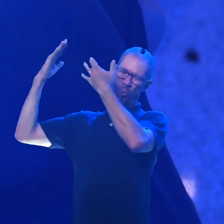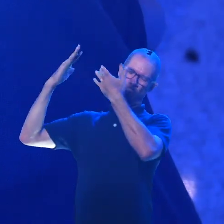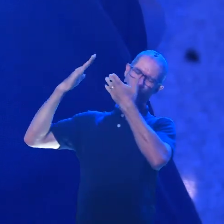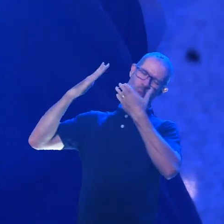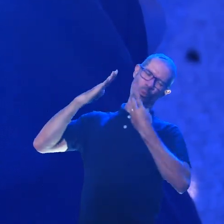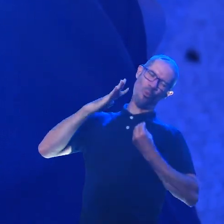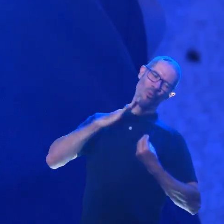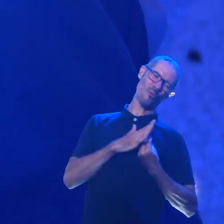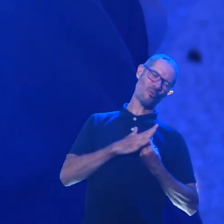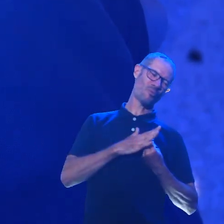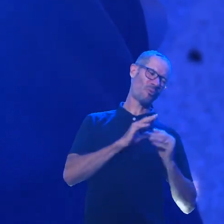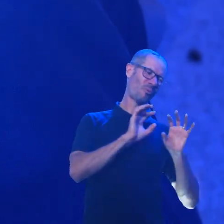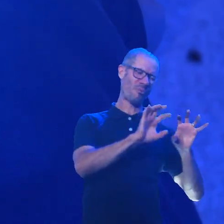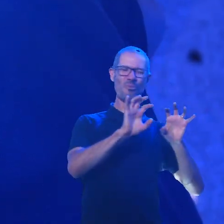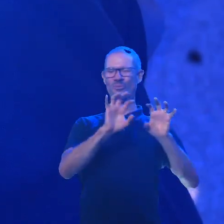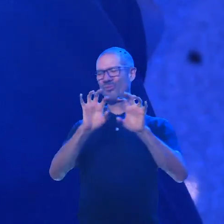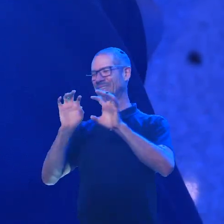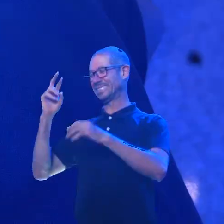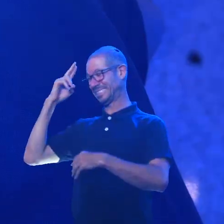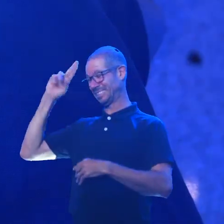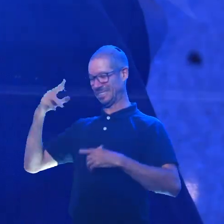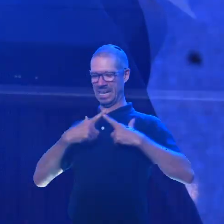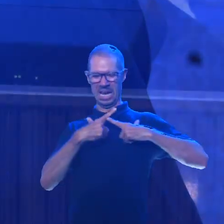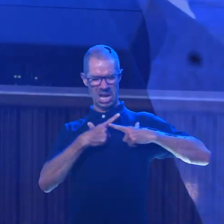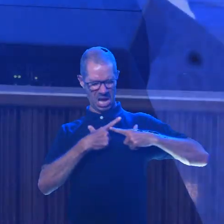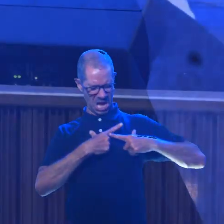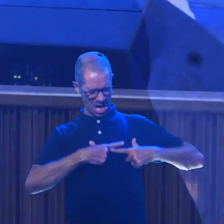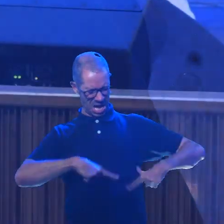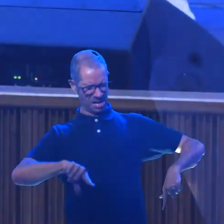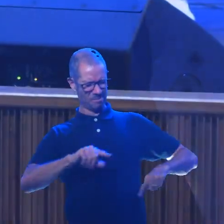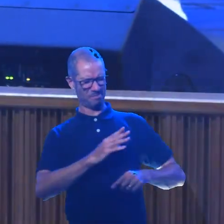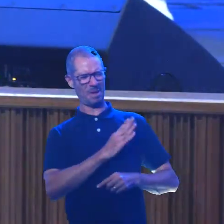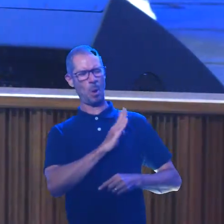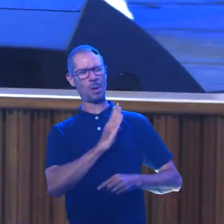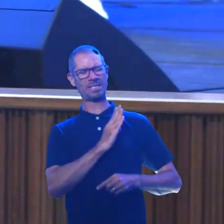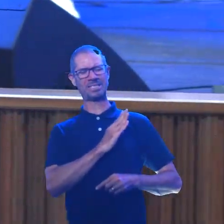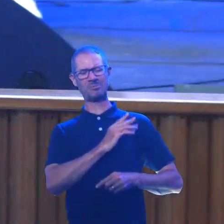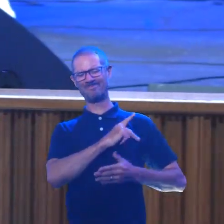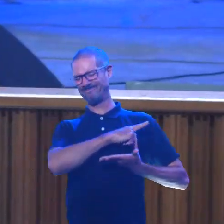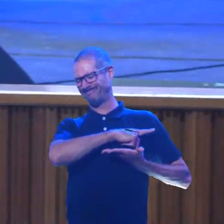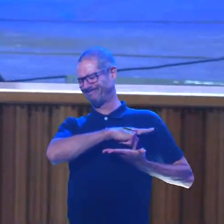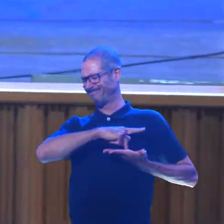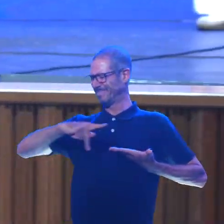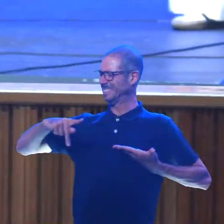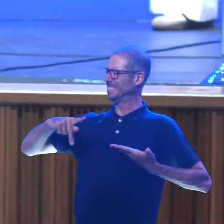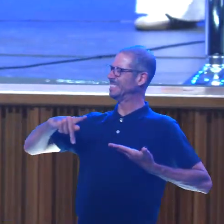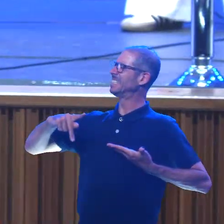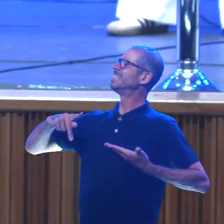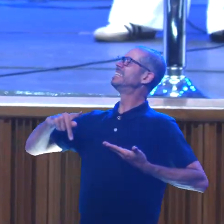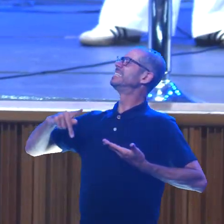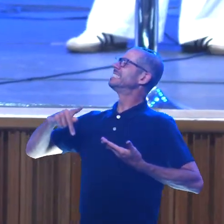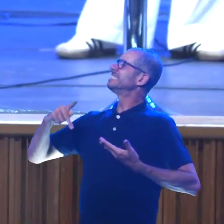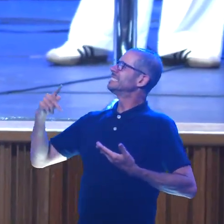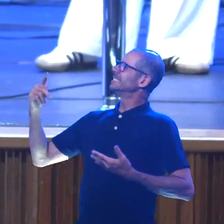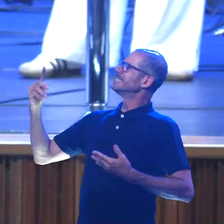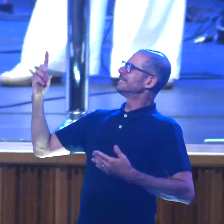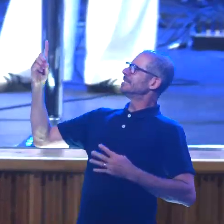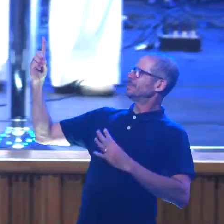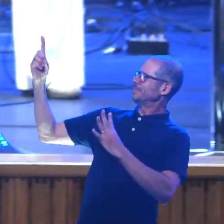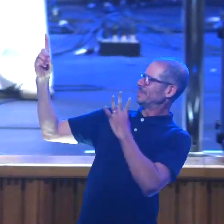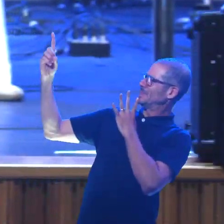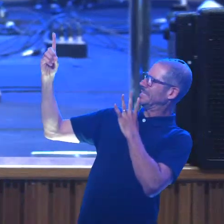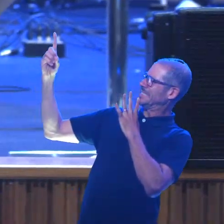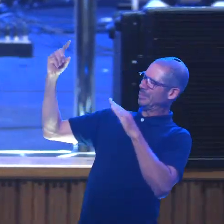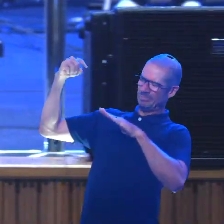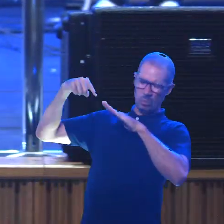fomos. Senhor, limpa as áreas obscuras do nosso coração, invade e nos conhece por completo.